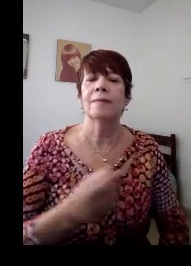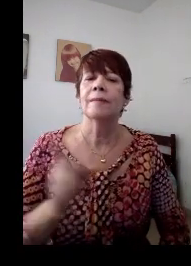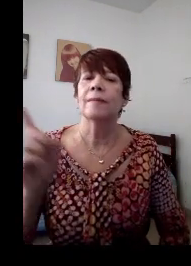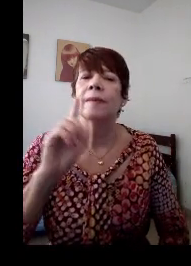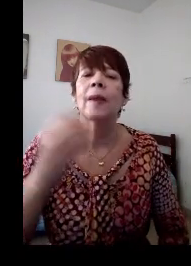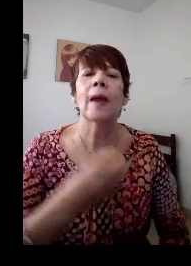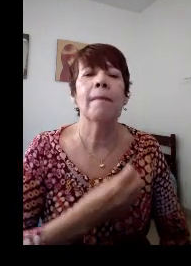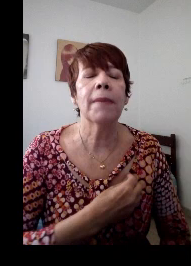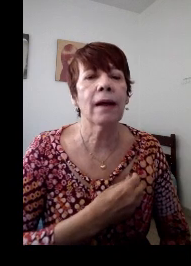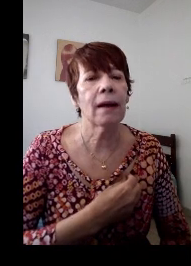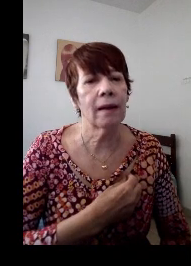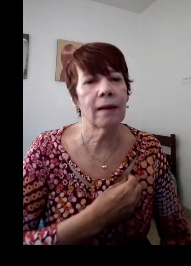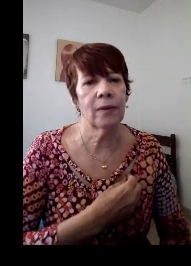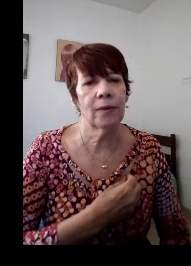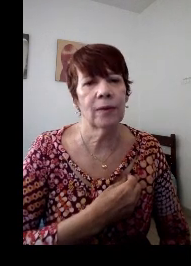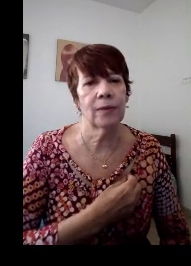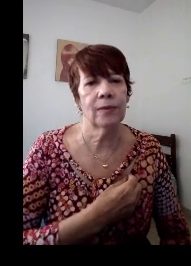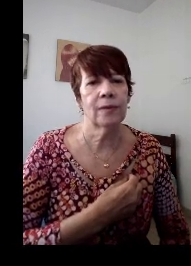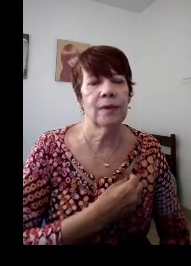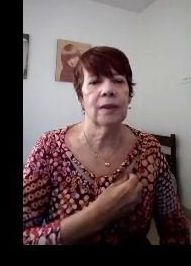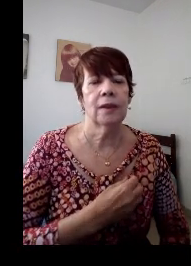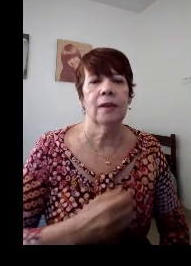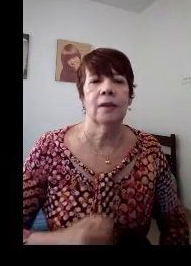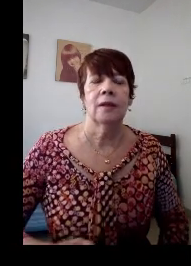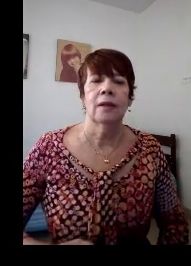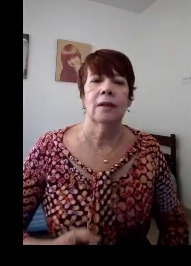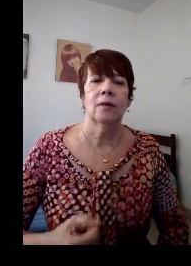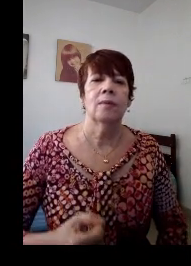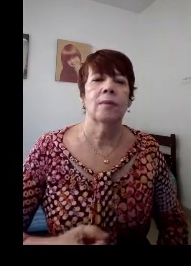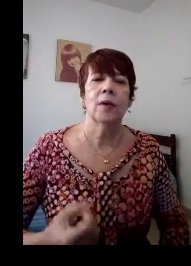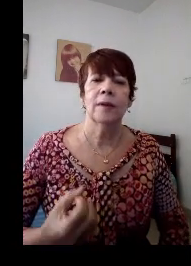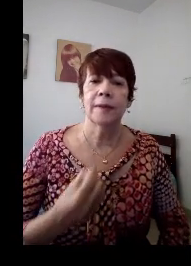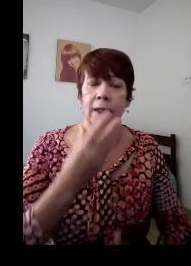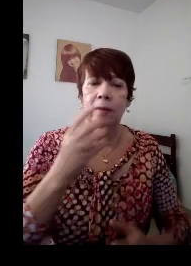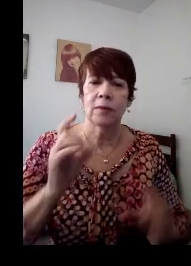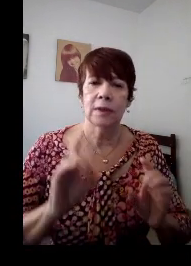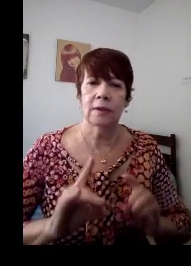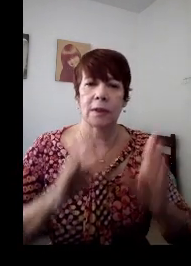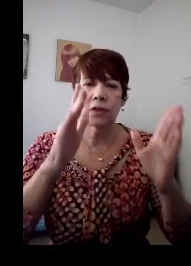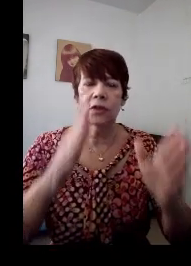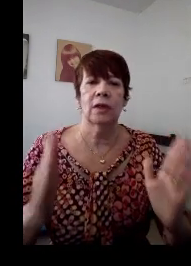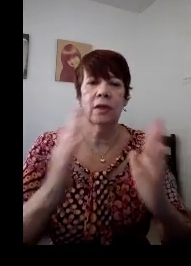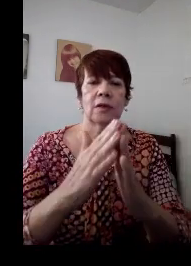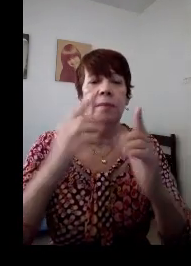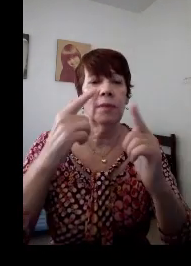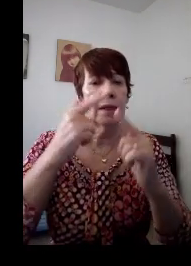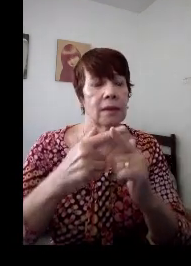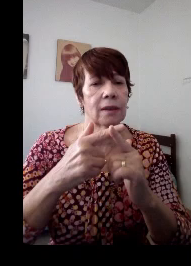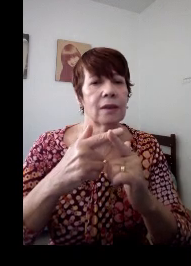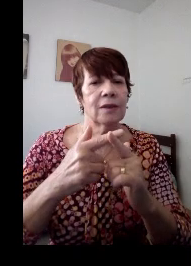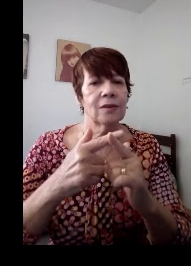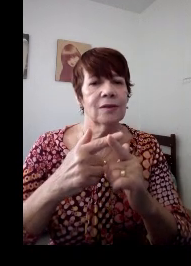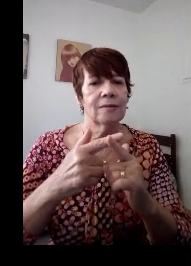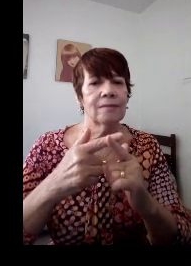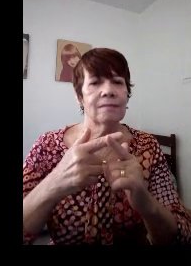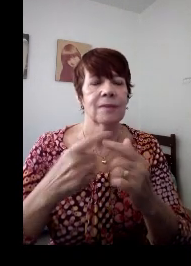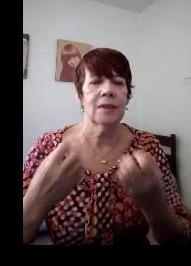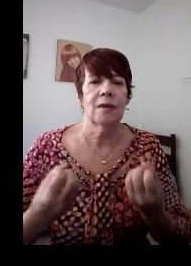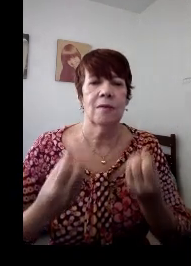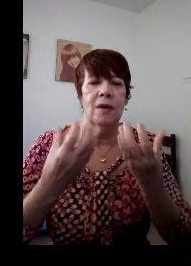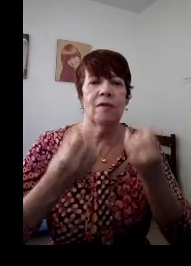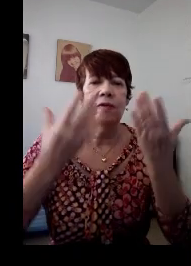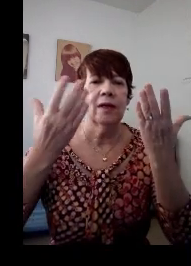assim, tem algum problema, mas a partir do momento que essas